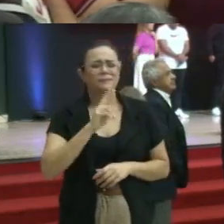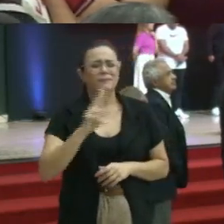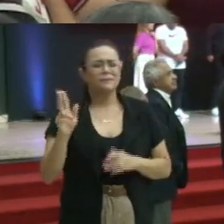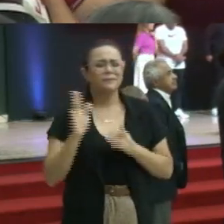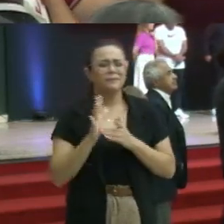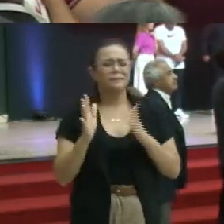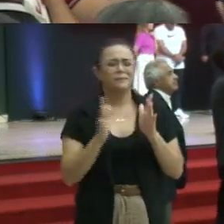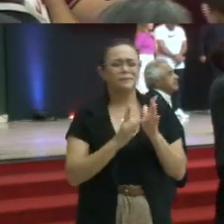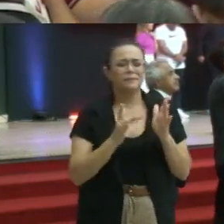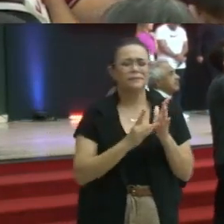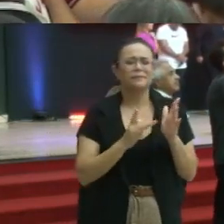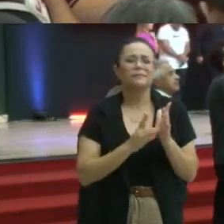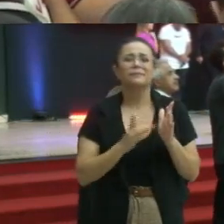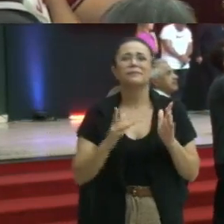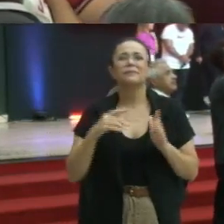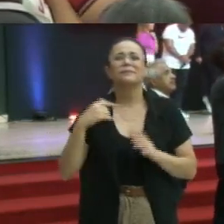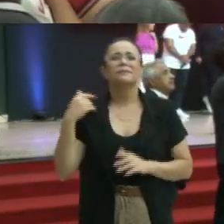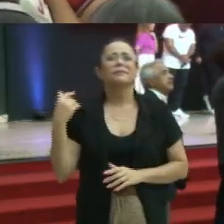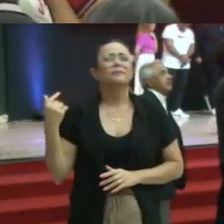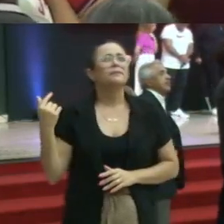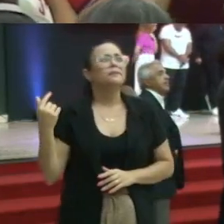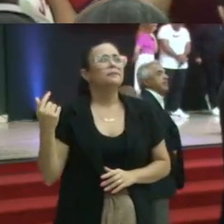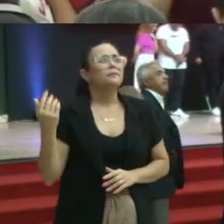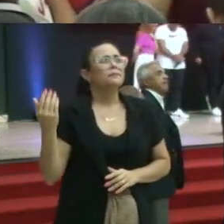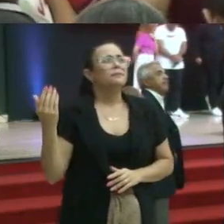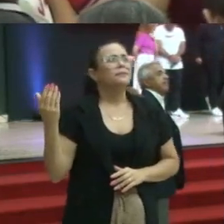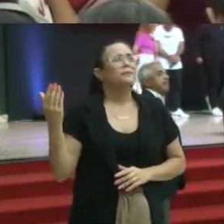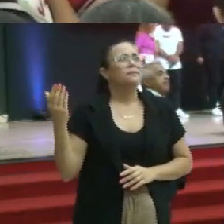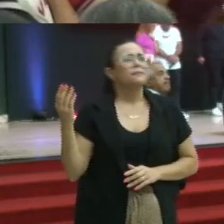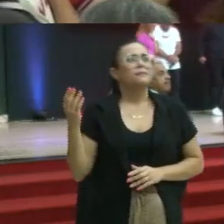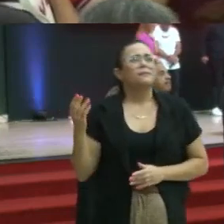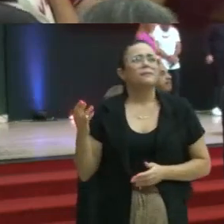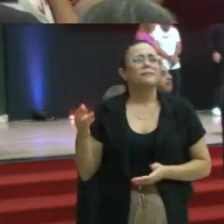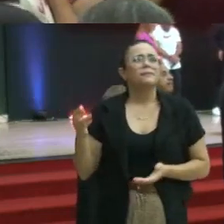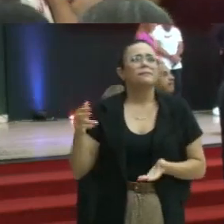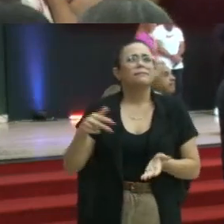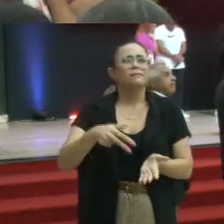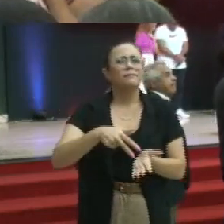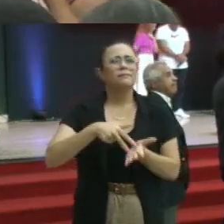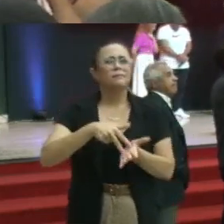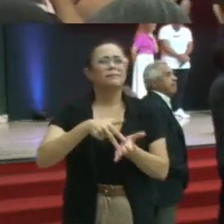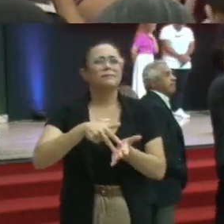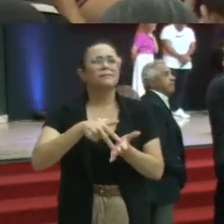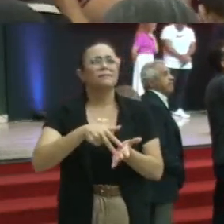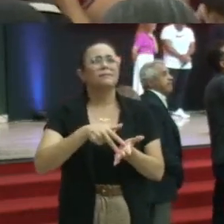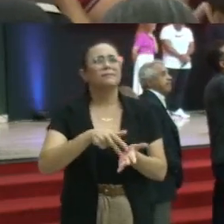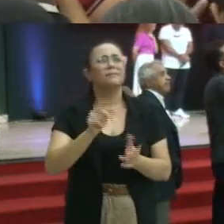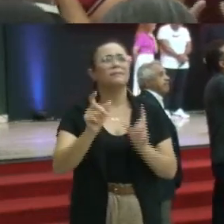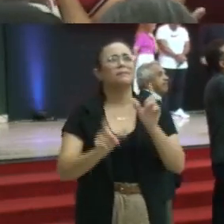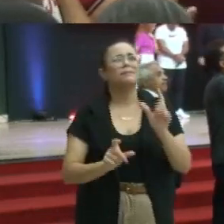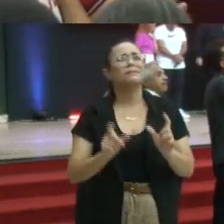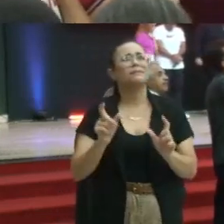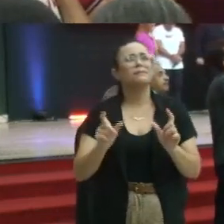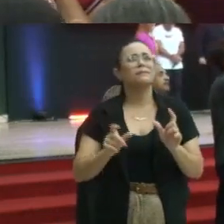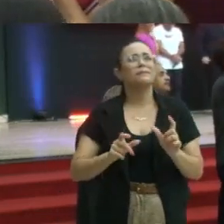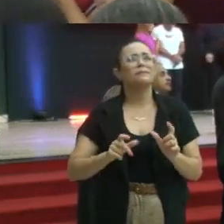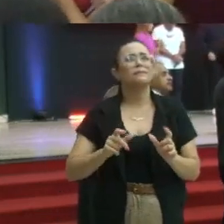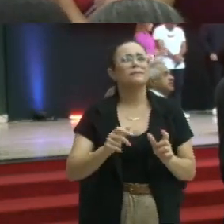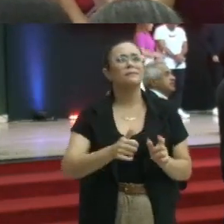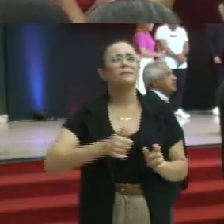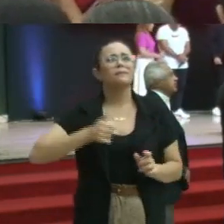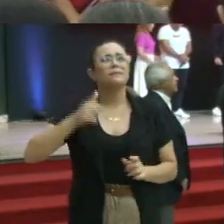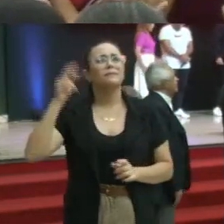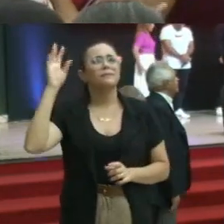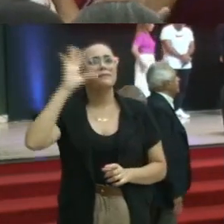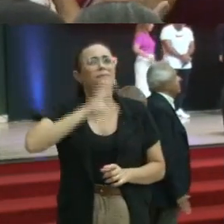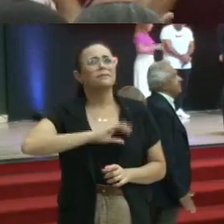de Jesus, Senhor, venha firmar os seus pés na rocha, Pai, que a cada dia a chama do primeiro amor venha queimar